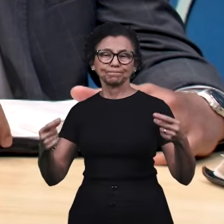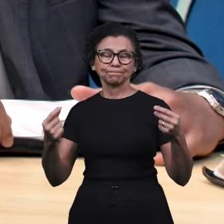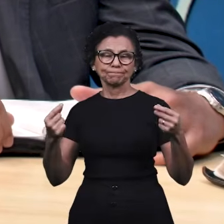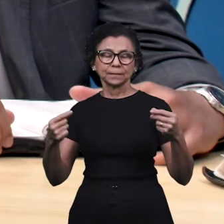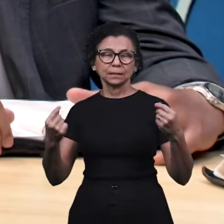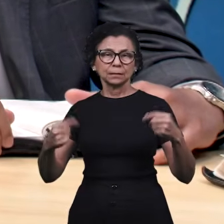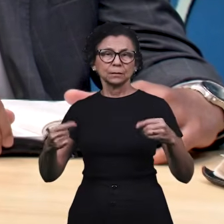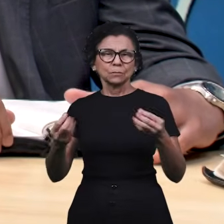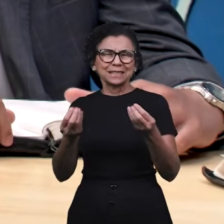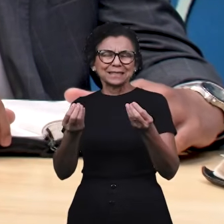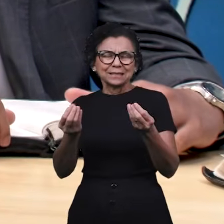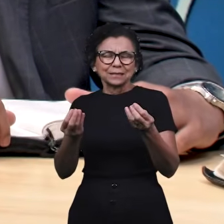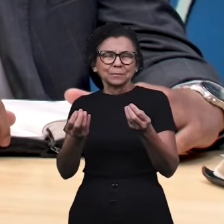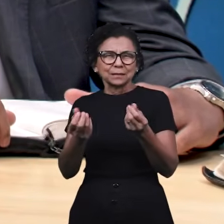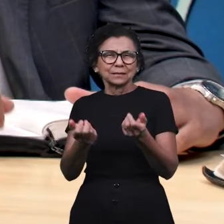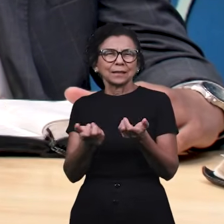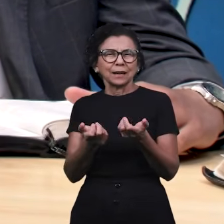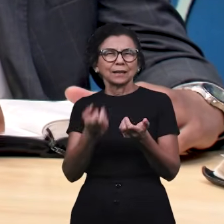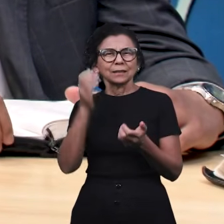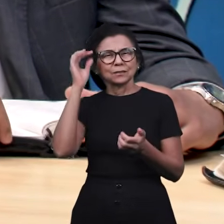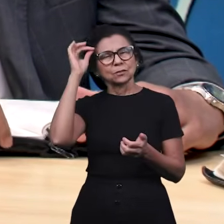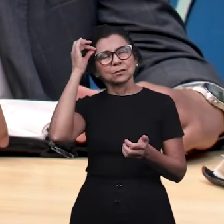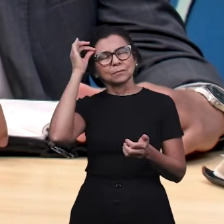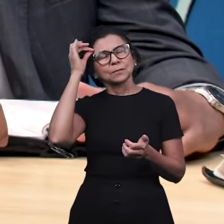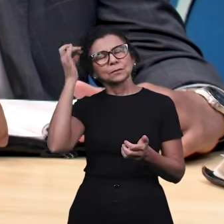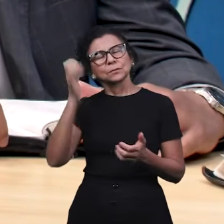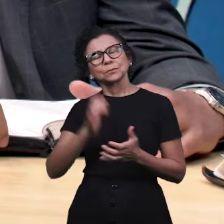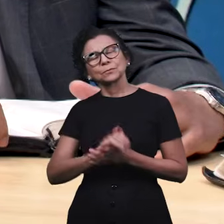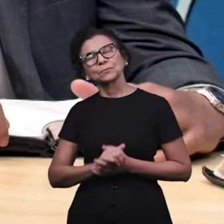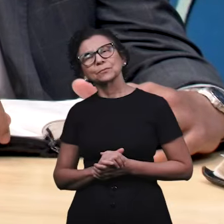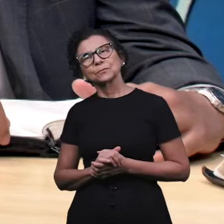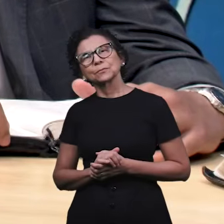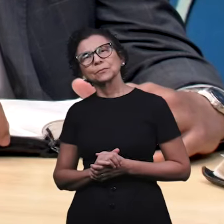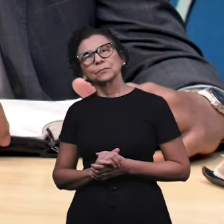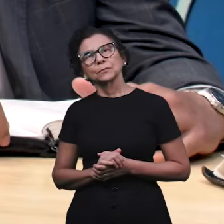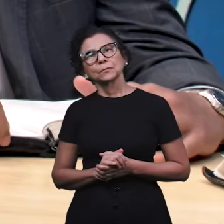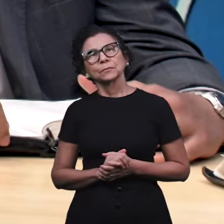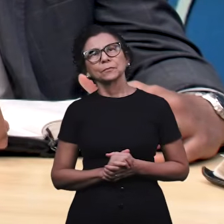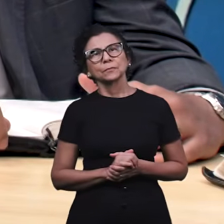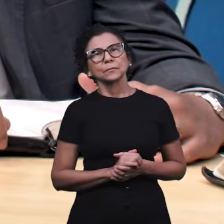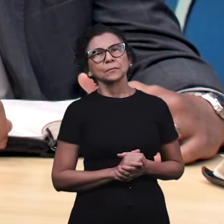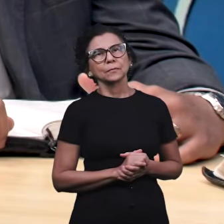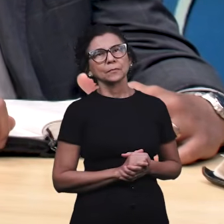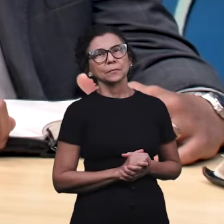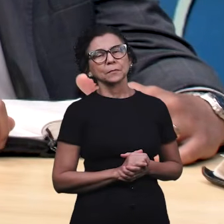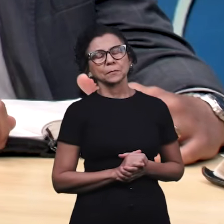sensibilidade no espírito, evidentemente. Pois há de se